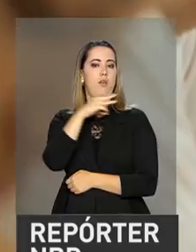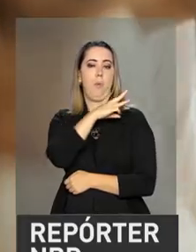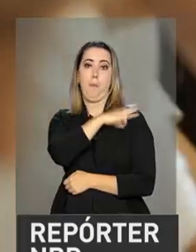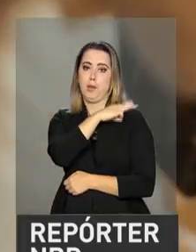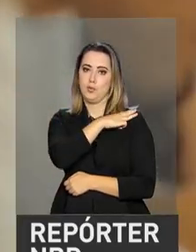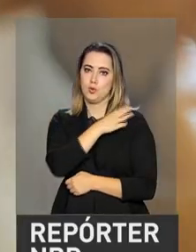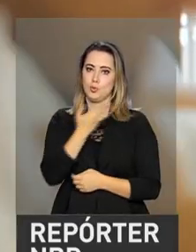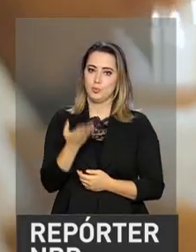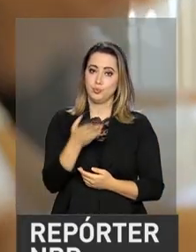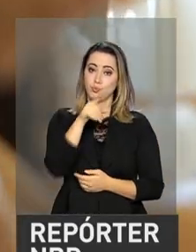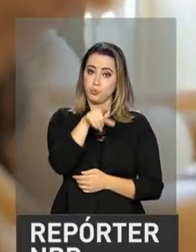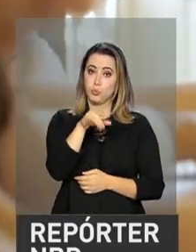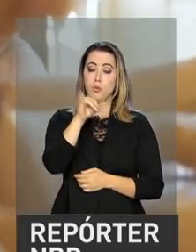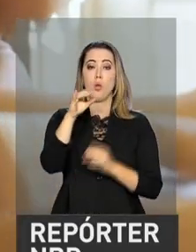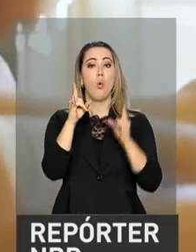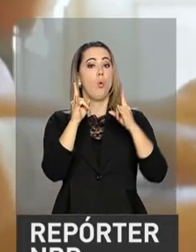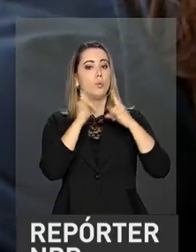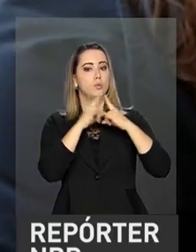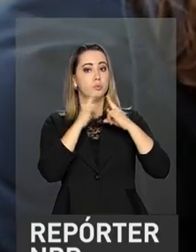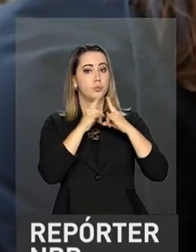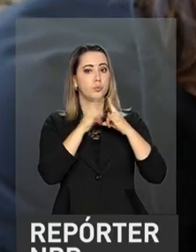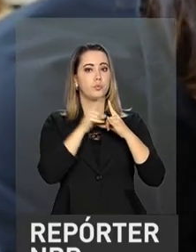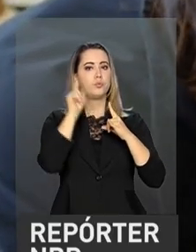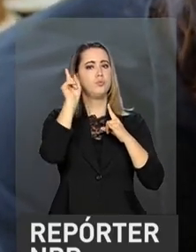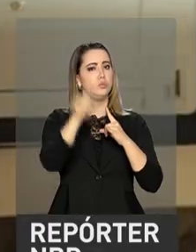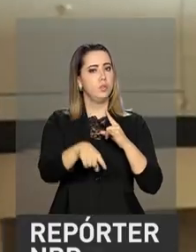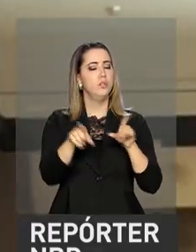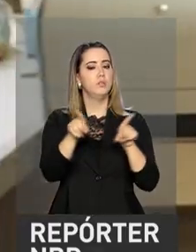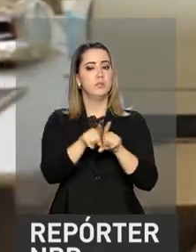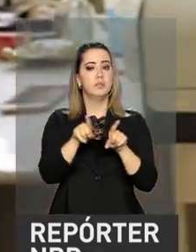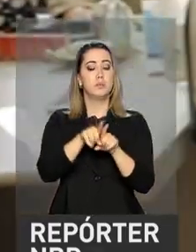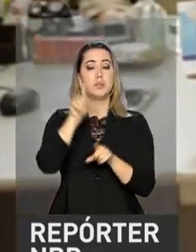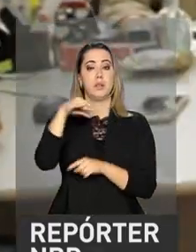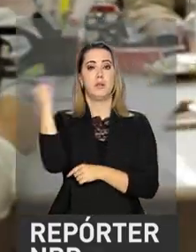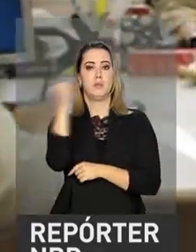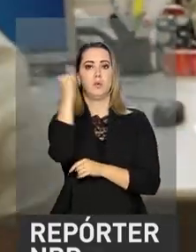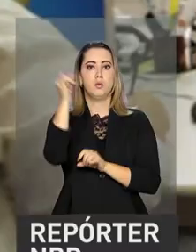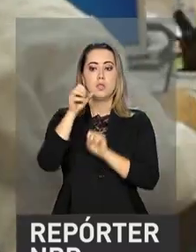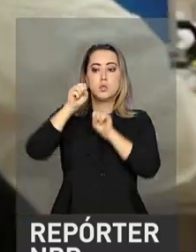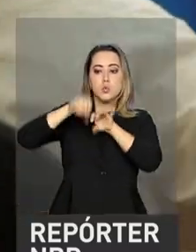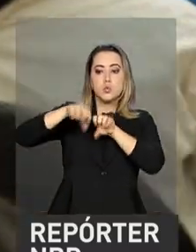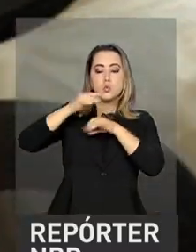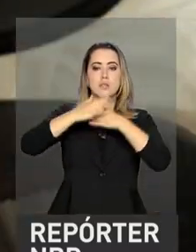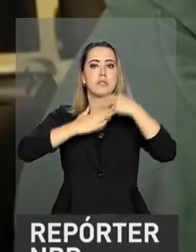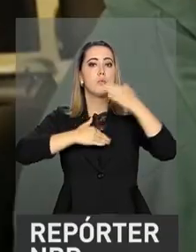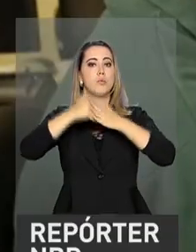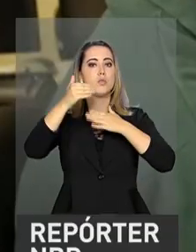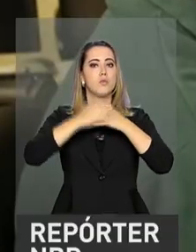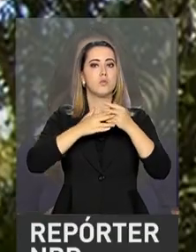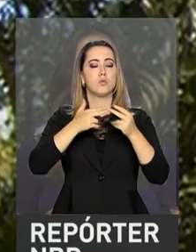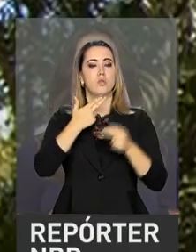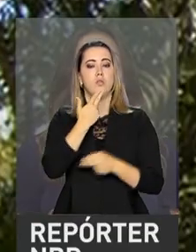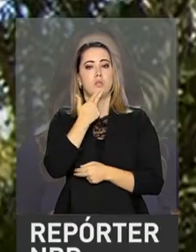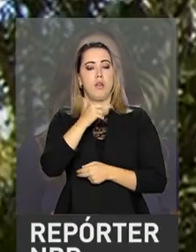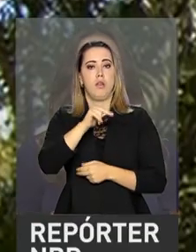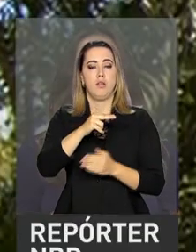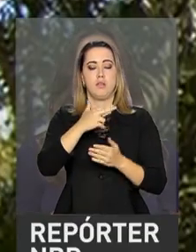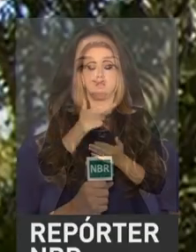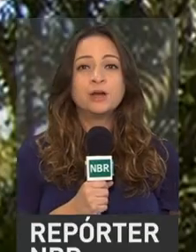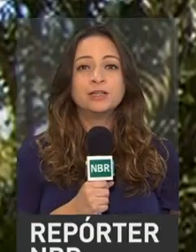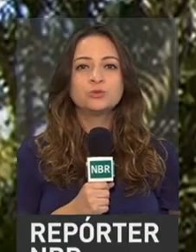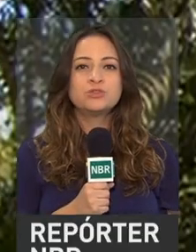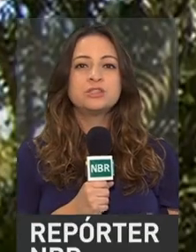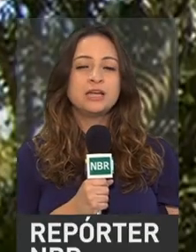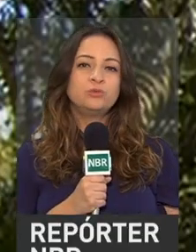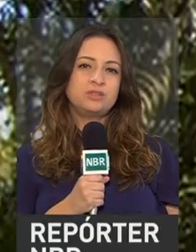médio. O Instituto Nacional de Educação de Surdo, o INES, também é referência na formação de profissionais bilingües. O INES está